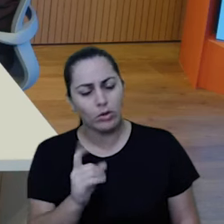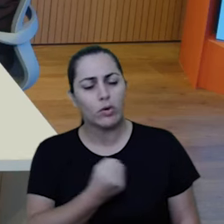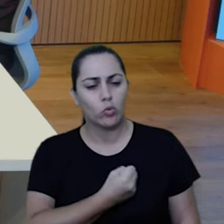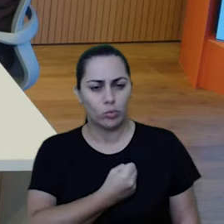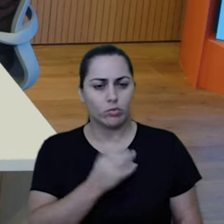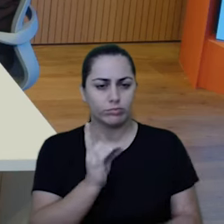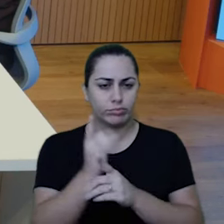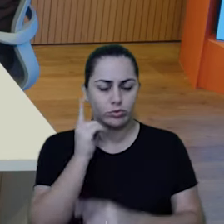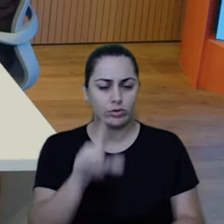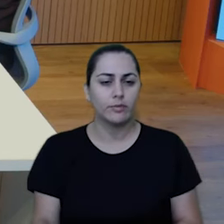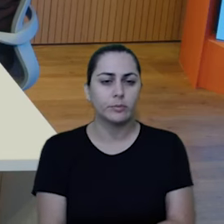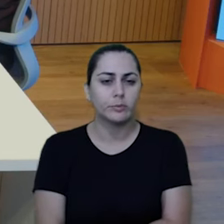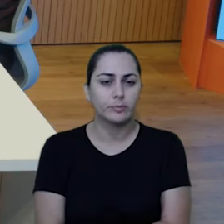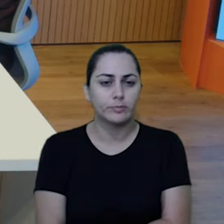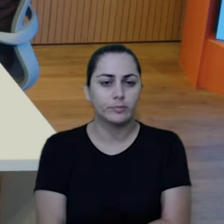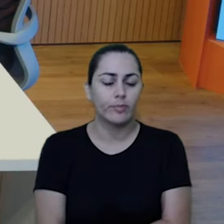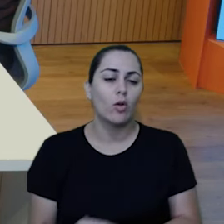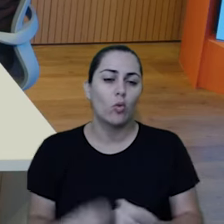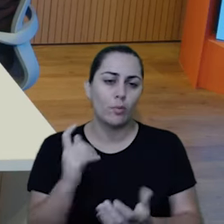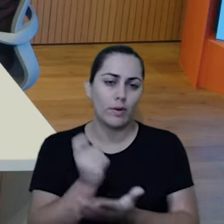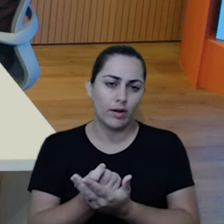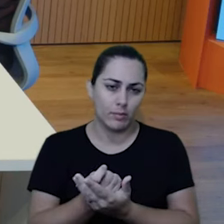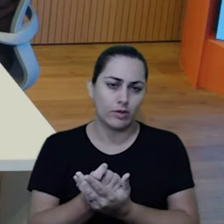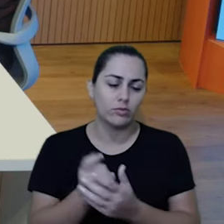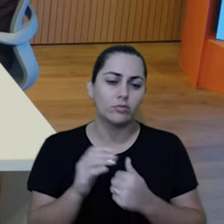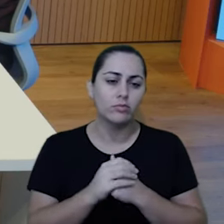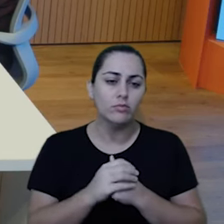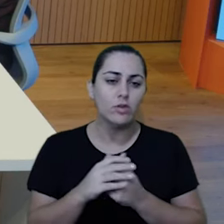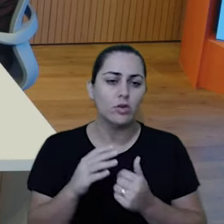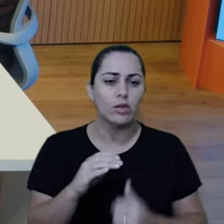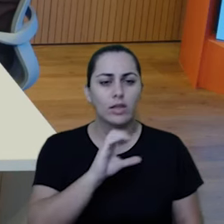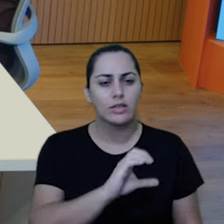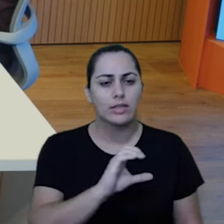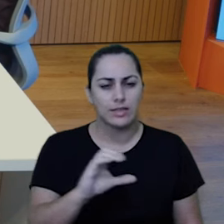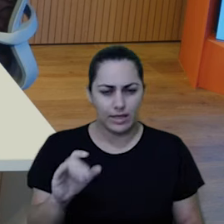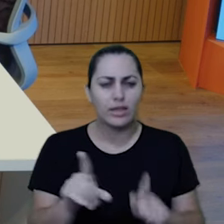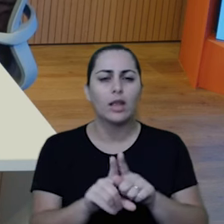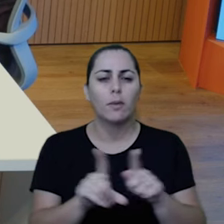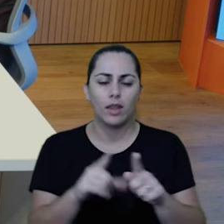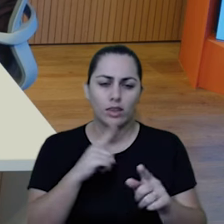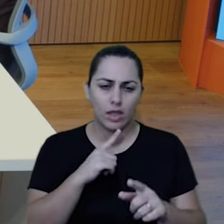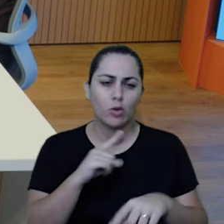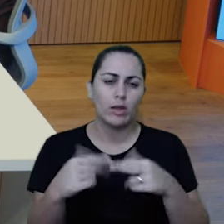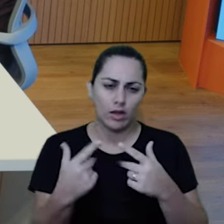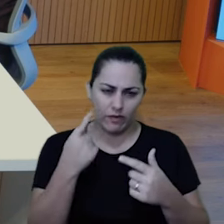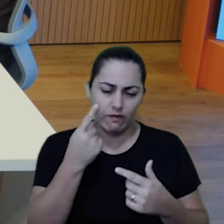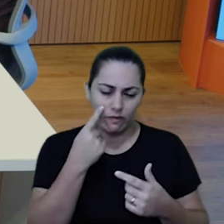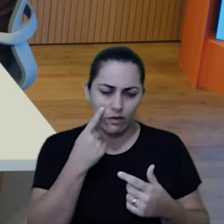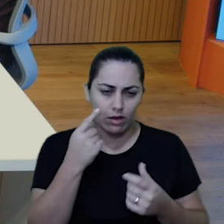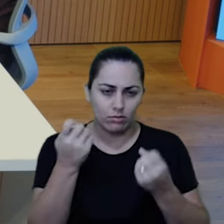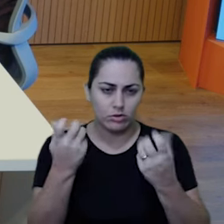inscrição isso e o cadastro né de contribuinte é cadastro Centralizado de contribuinte que é o CCC Lá também tem lá no material vocês vão